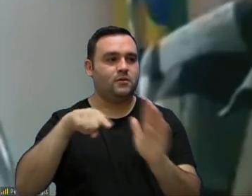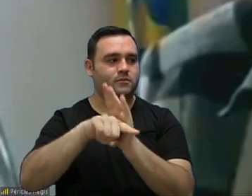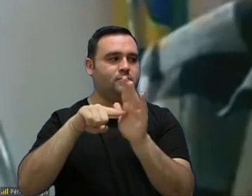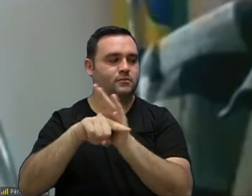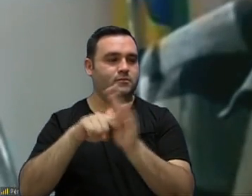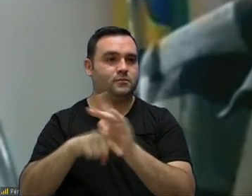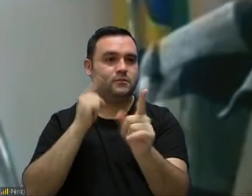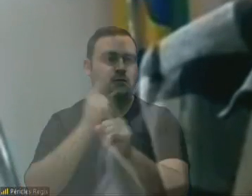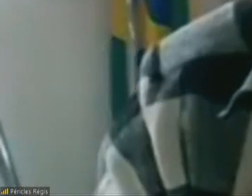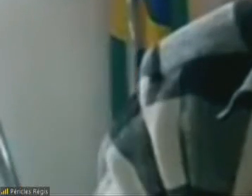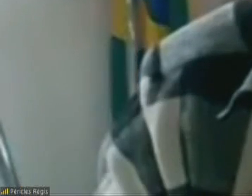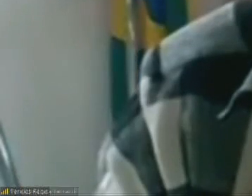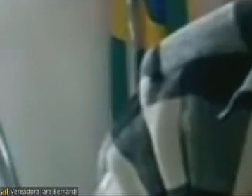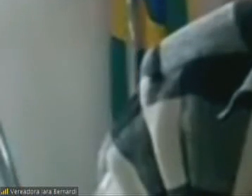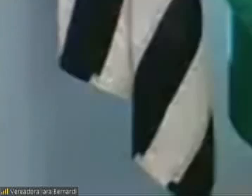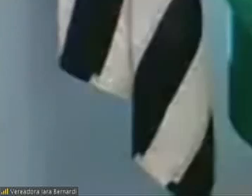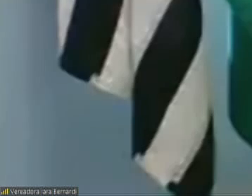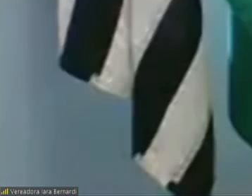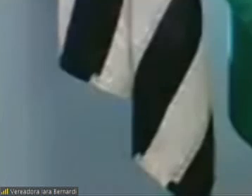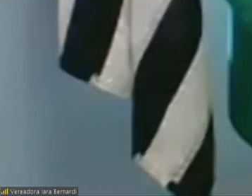achar aqui.